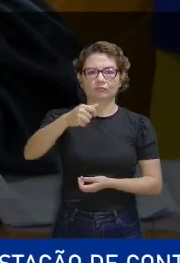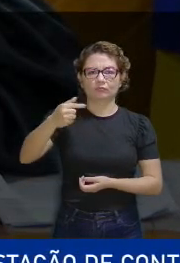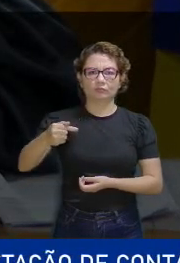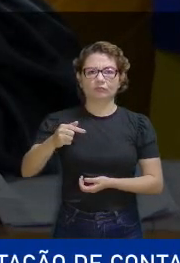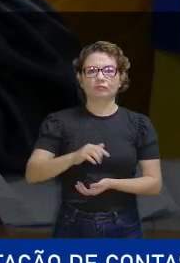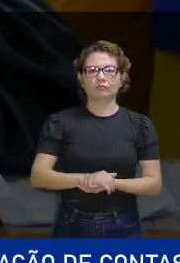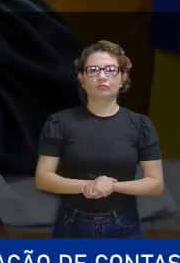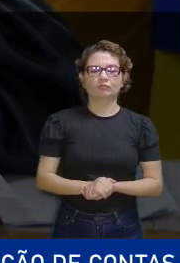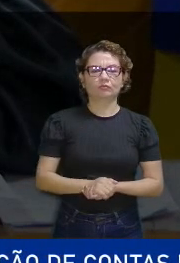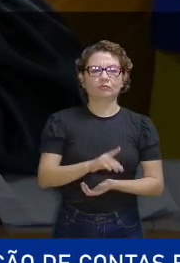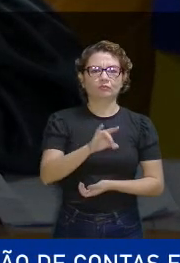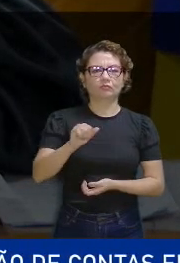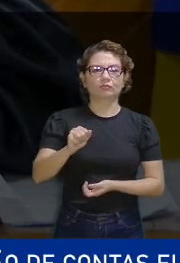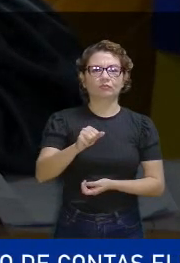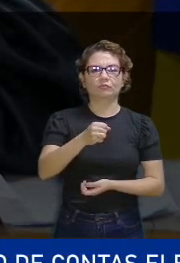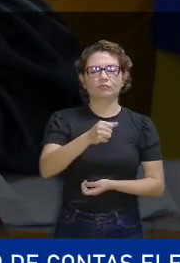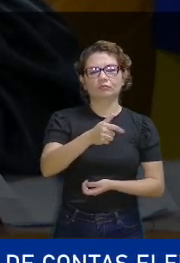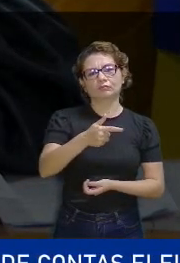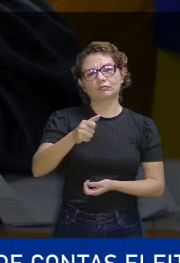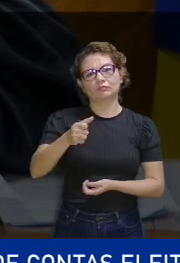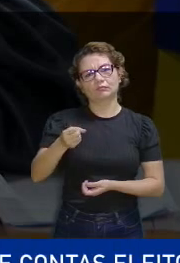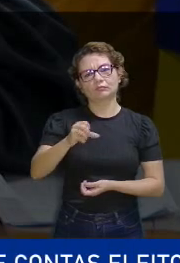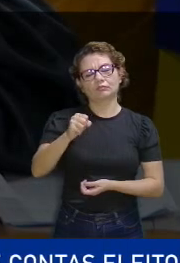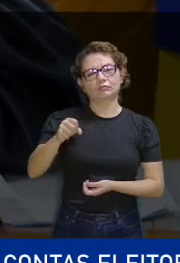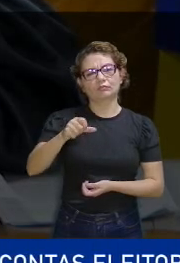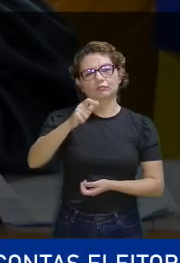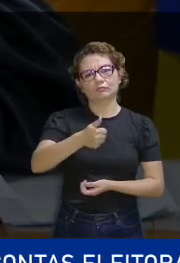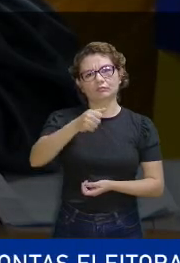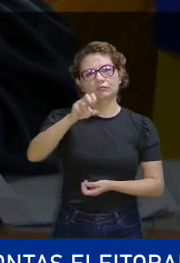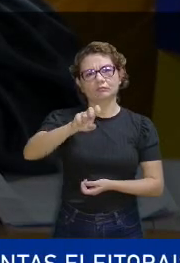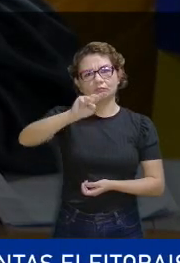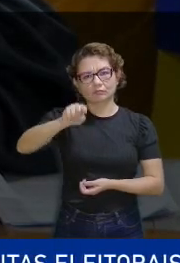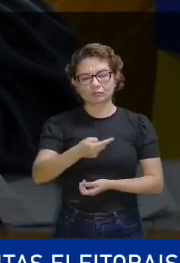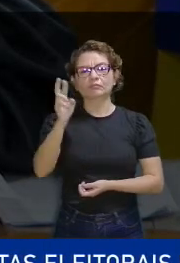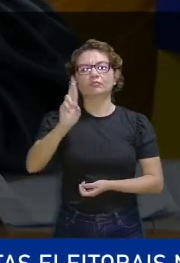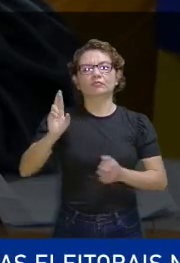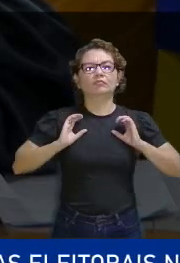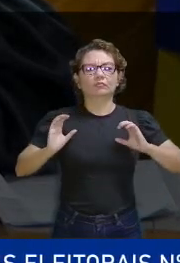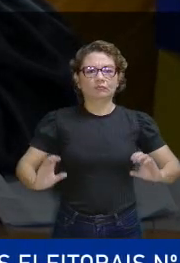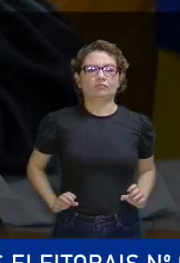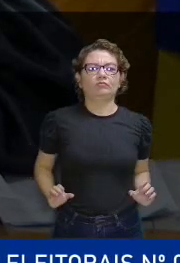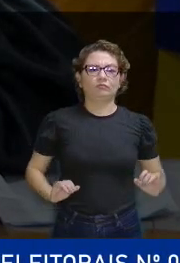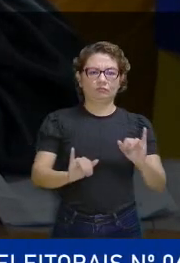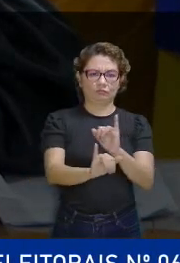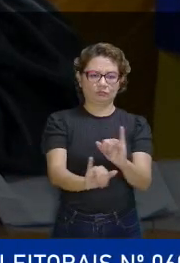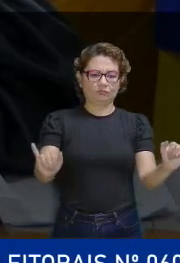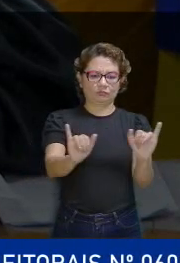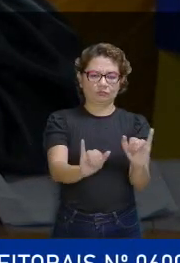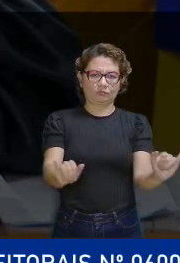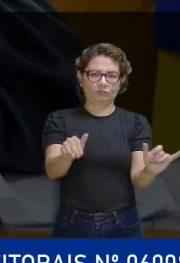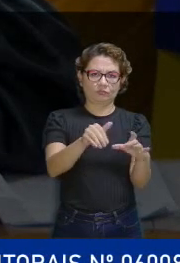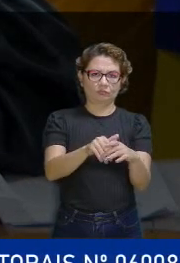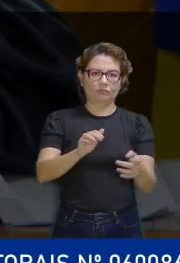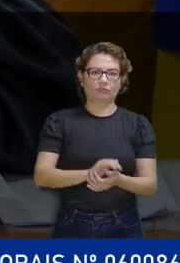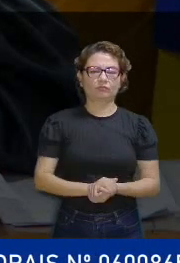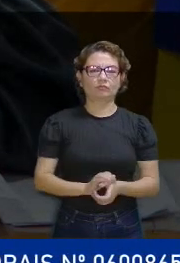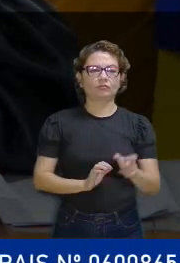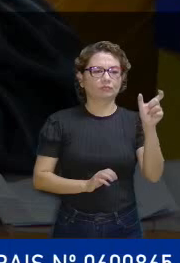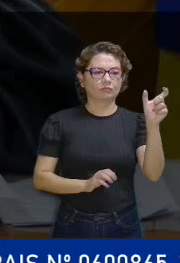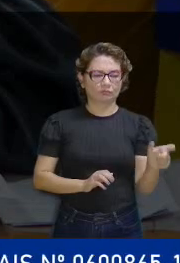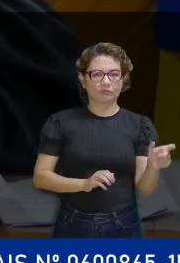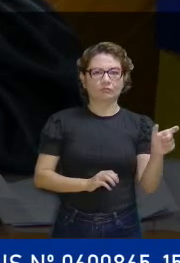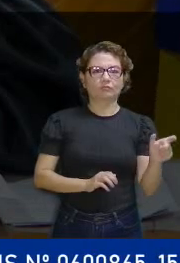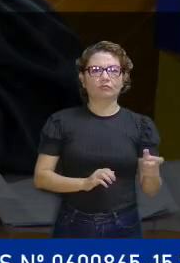822,87, data de 26/8/22, R$ 15.000, coordenação de campanha. Eleonor